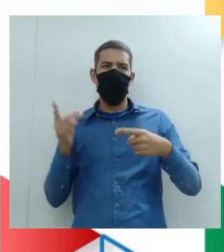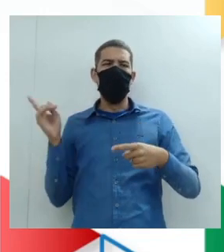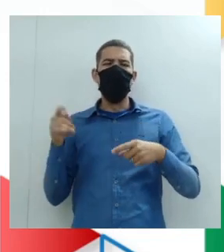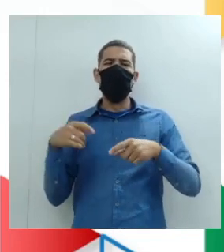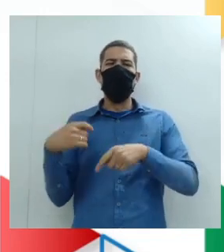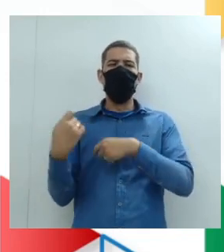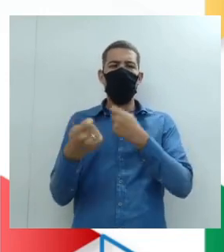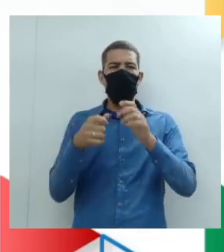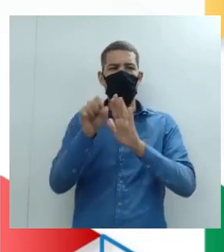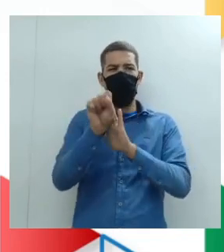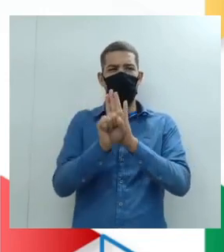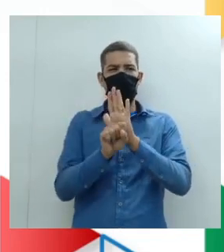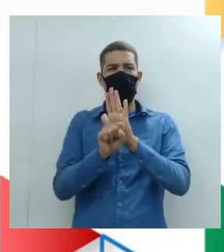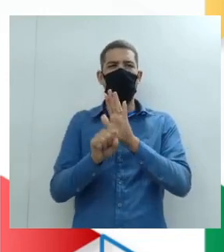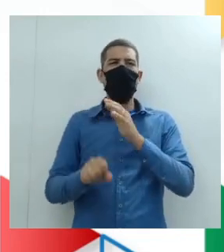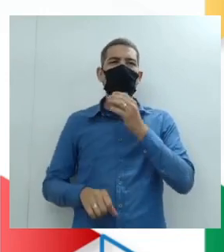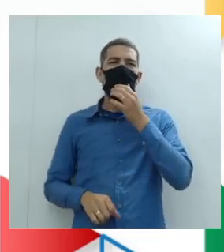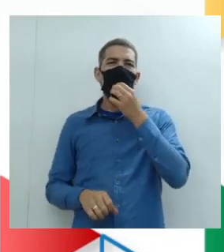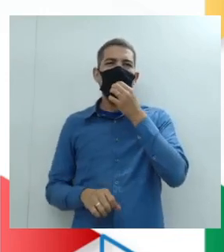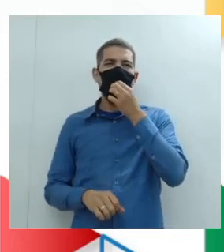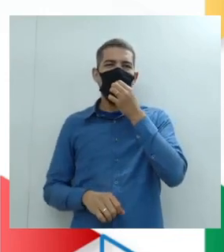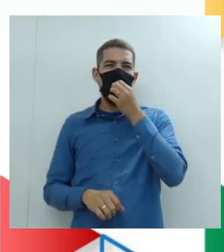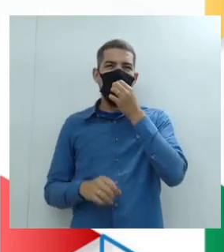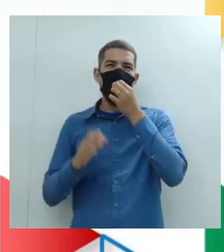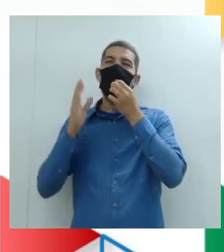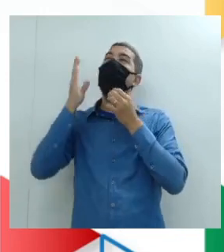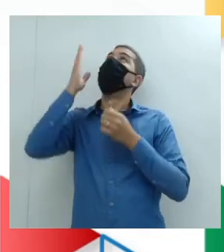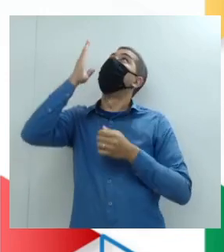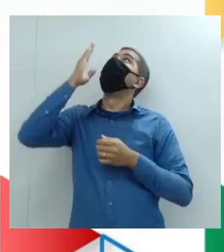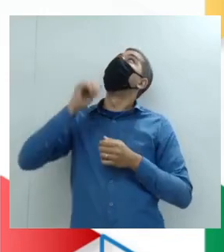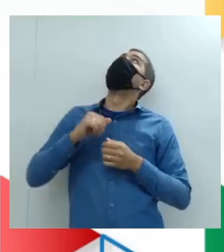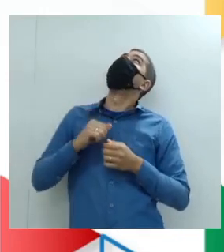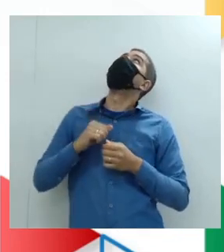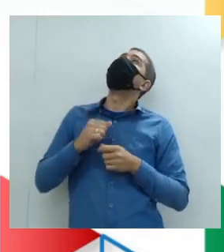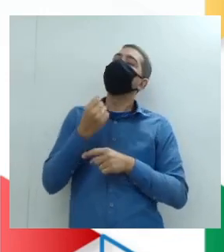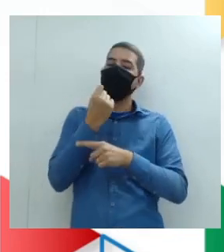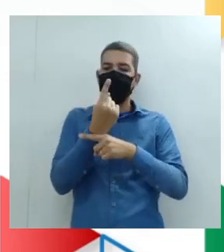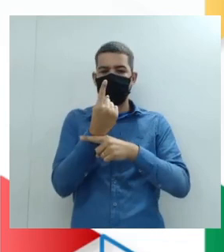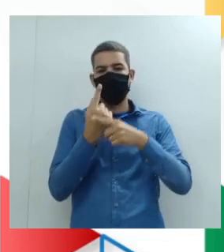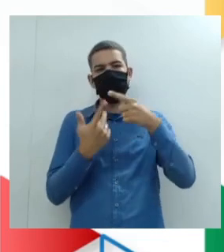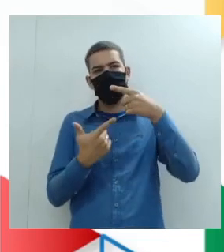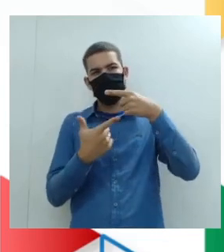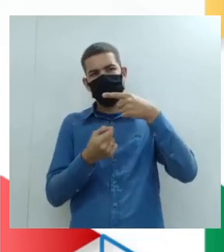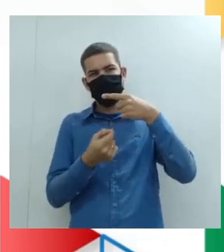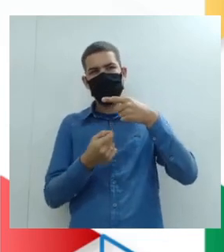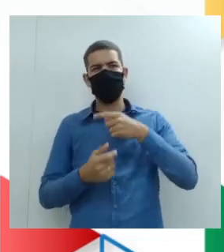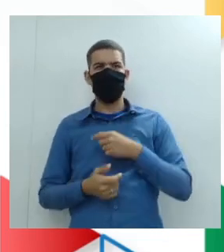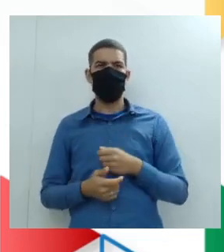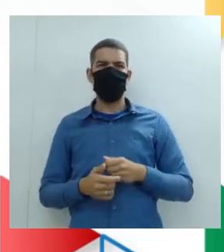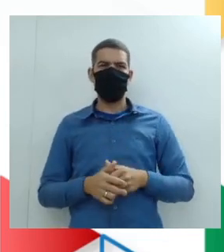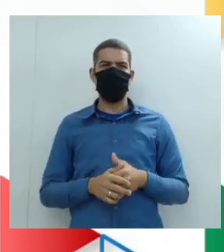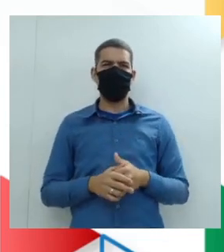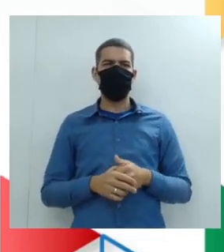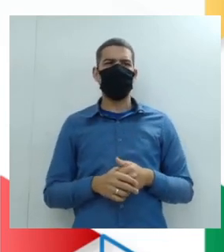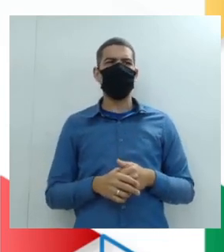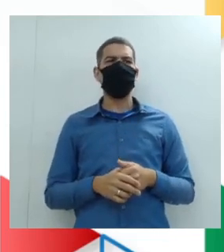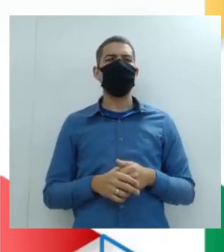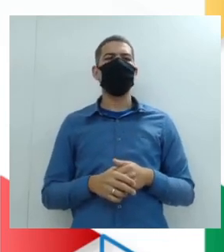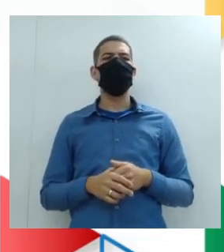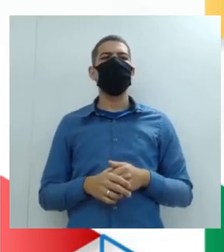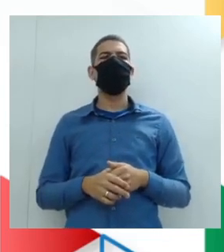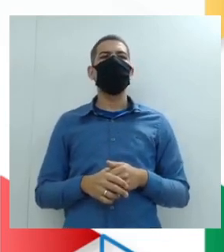símbolo, tranquilo? Então segue comigo aí a representação de 1 sobre 20, duas ferraduras. O pão